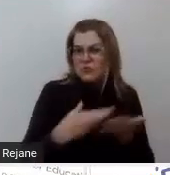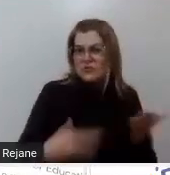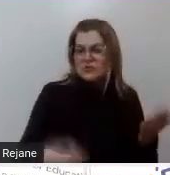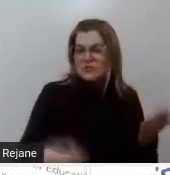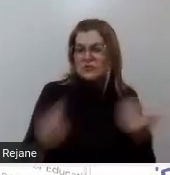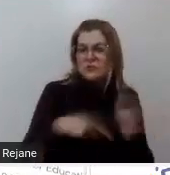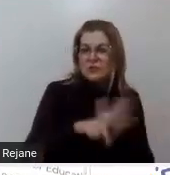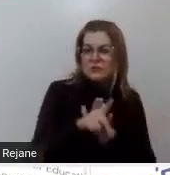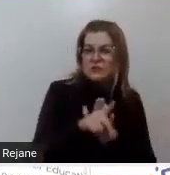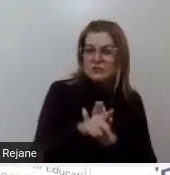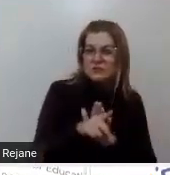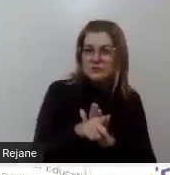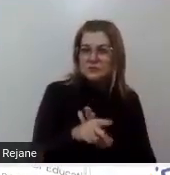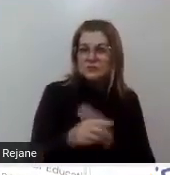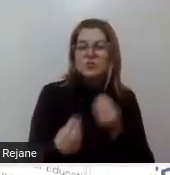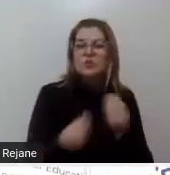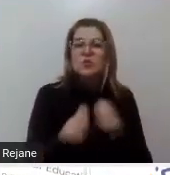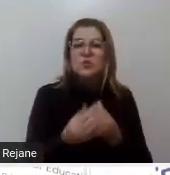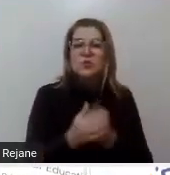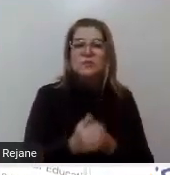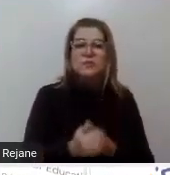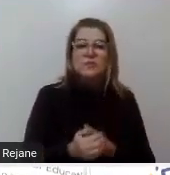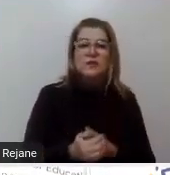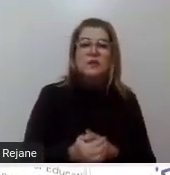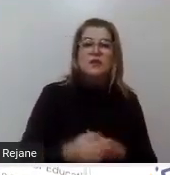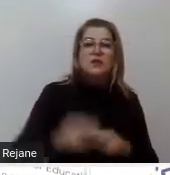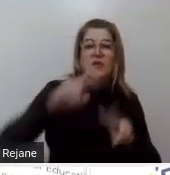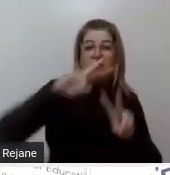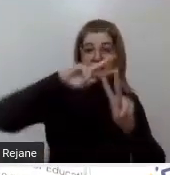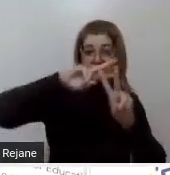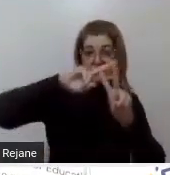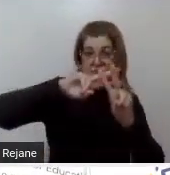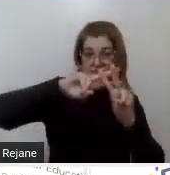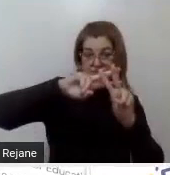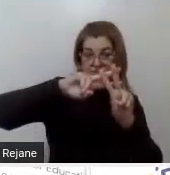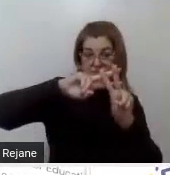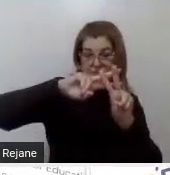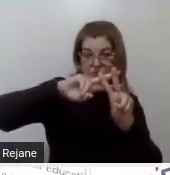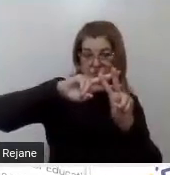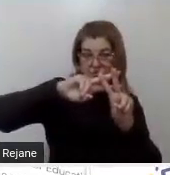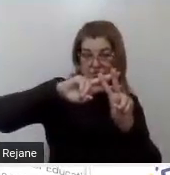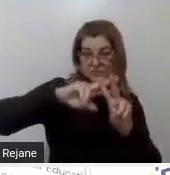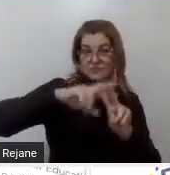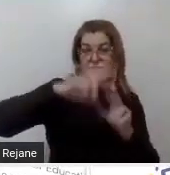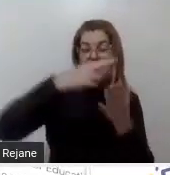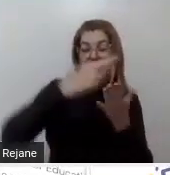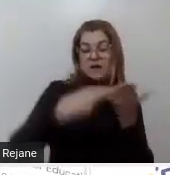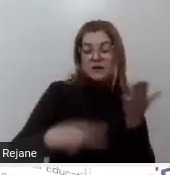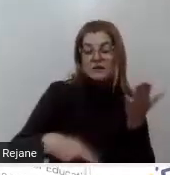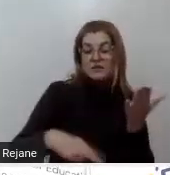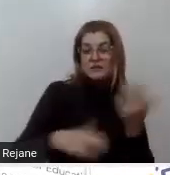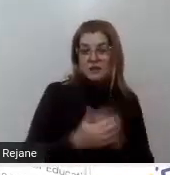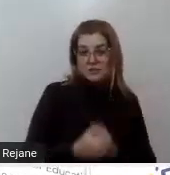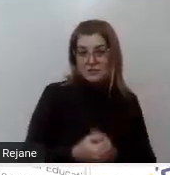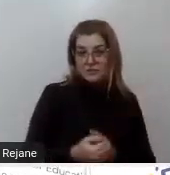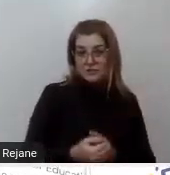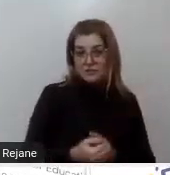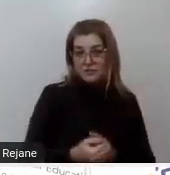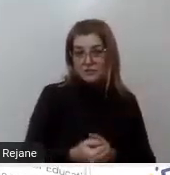perguntando sobre rubrica. Então, legal aqui eu vou fazer aqui uma redação e eu vou colocar